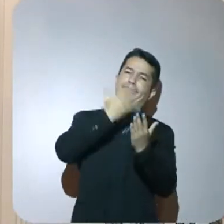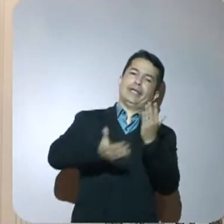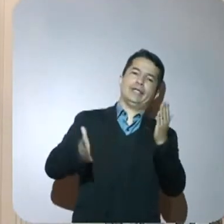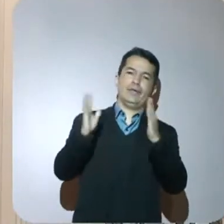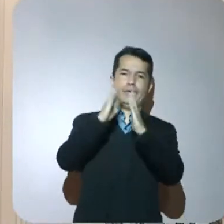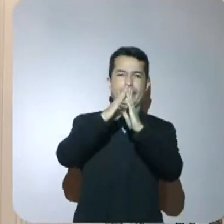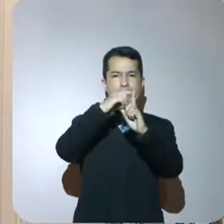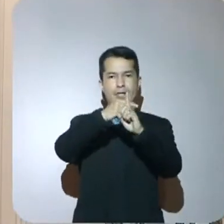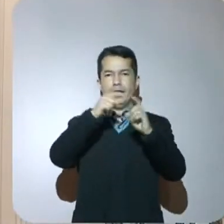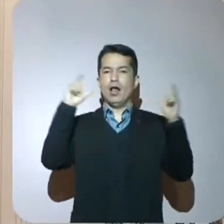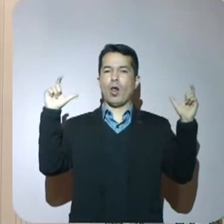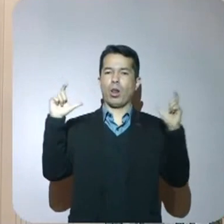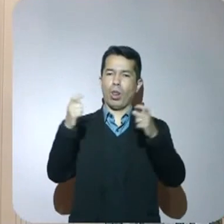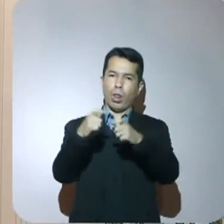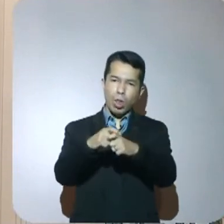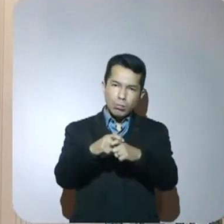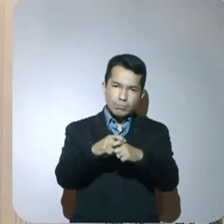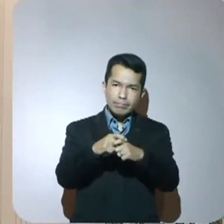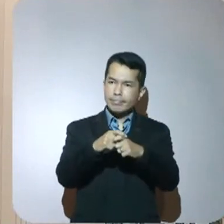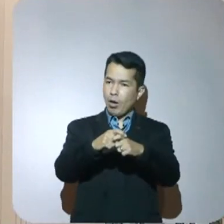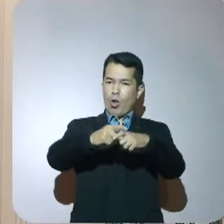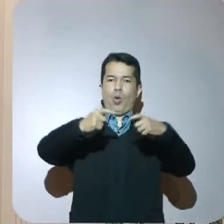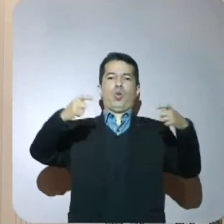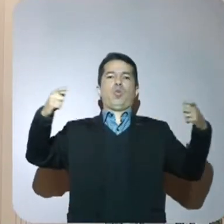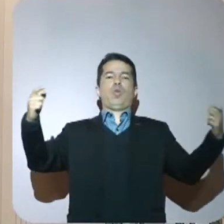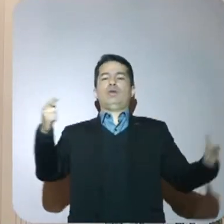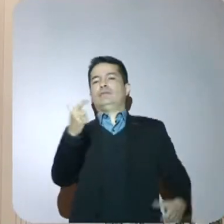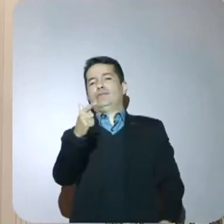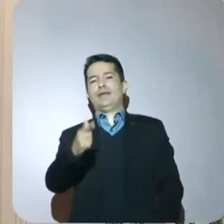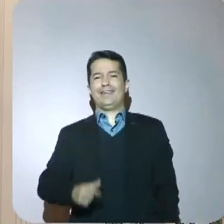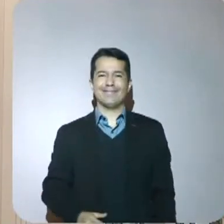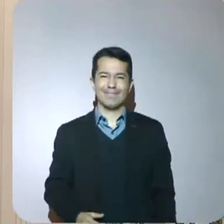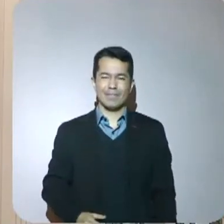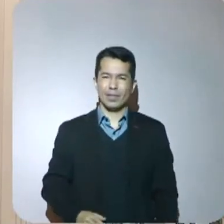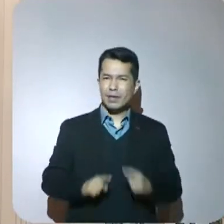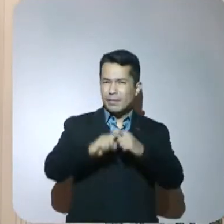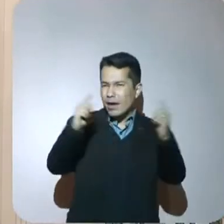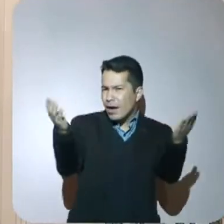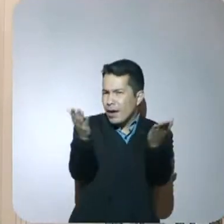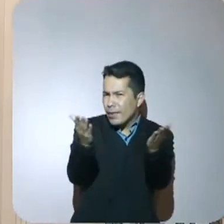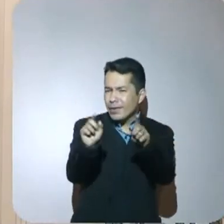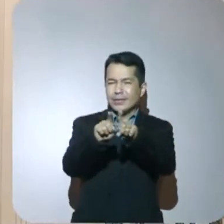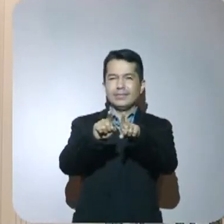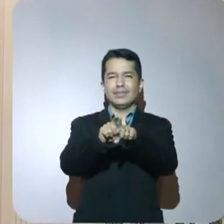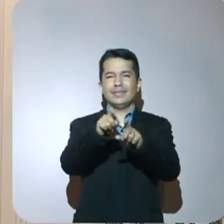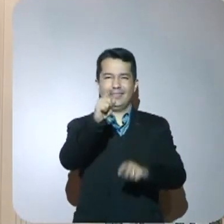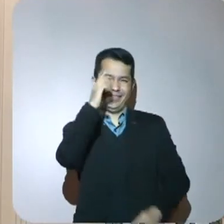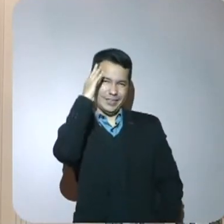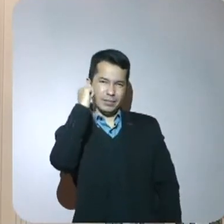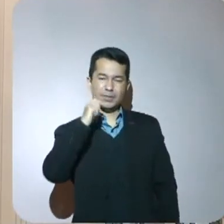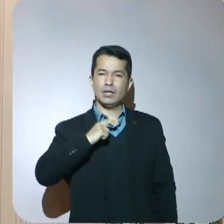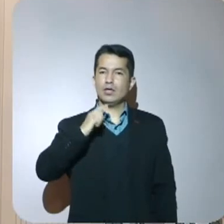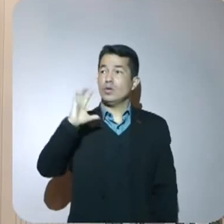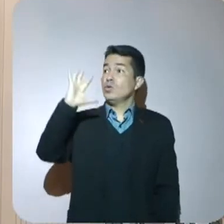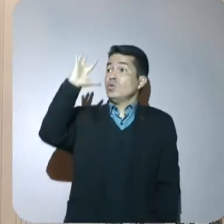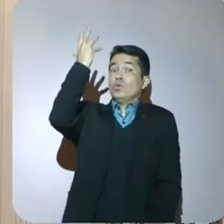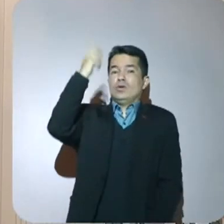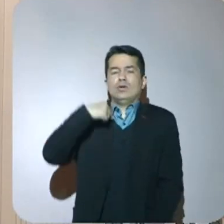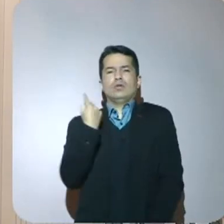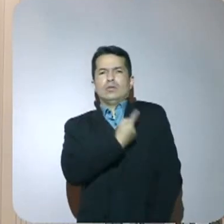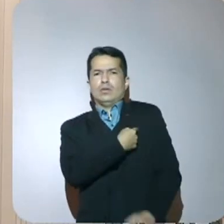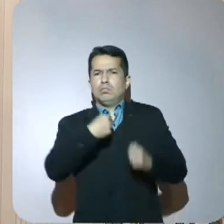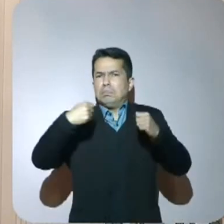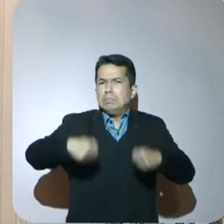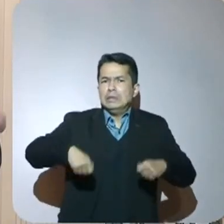corpo vivo de Cristo aqui na terra. E um dos grandes mistérios da atualidade, que